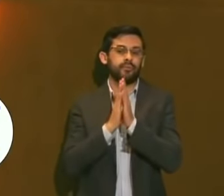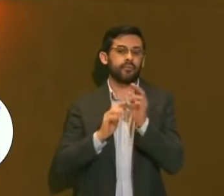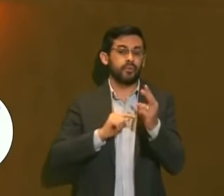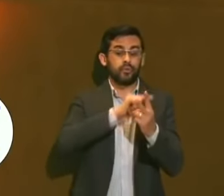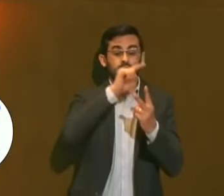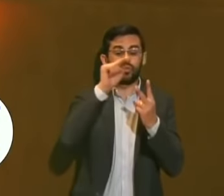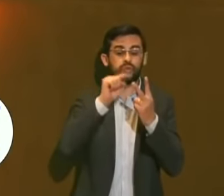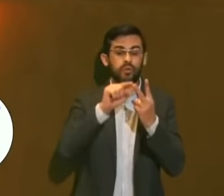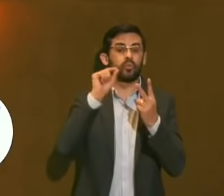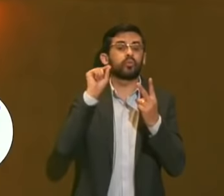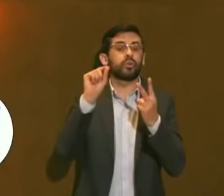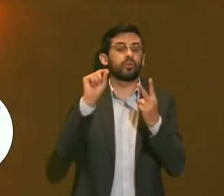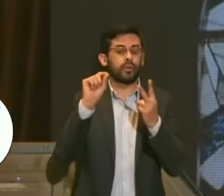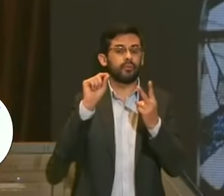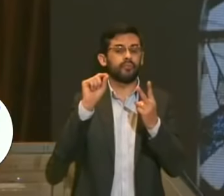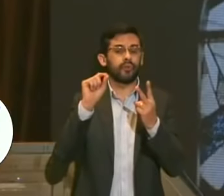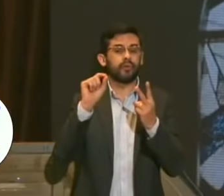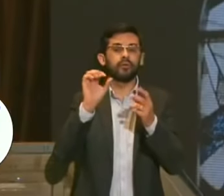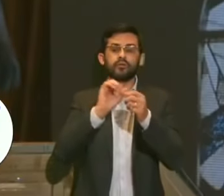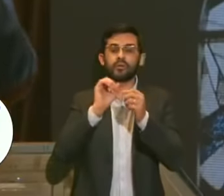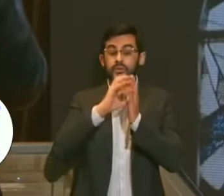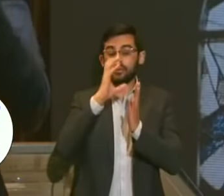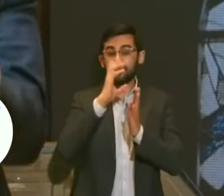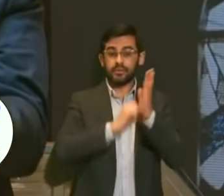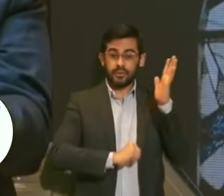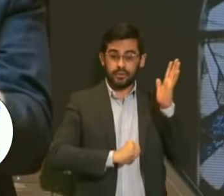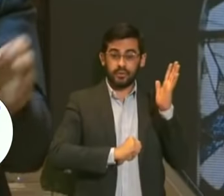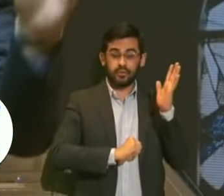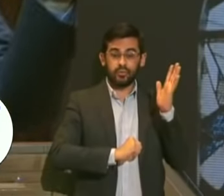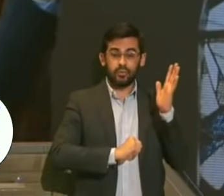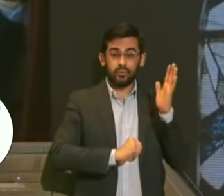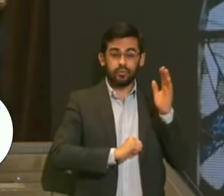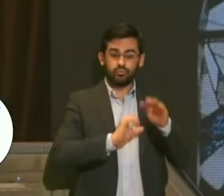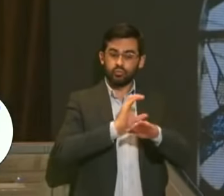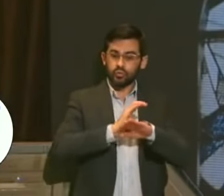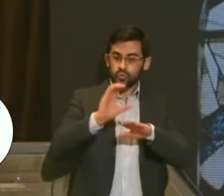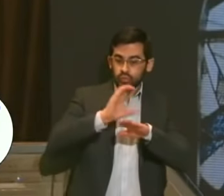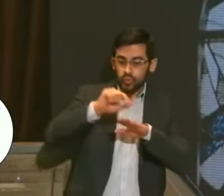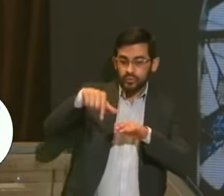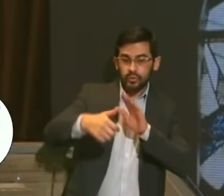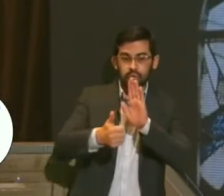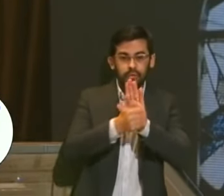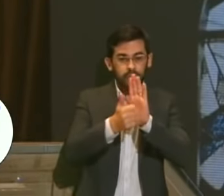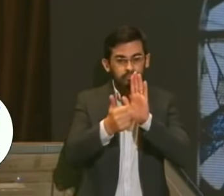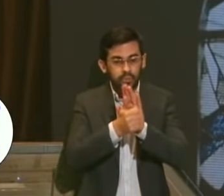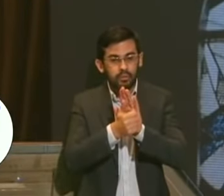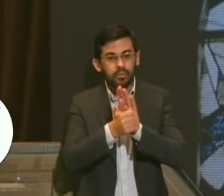segundo passo é você se inscrever lá no /Jesus,